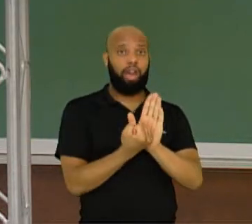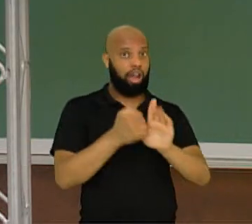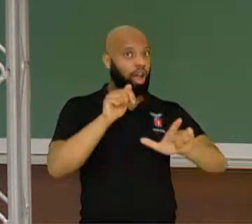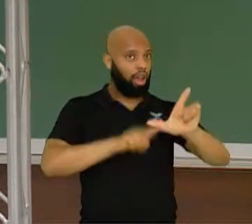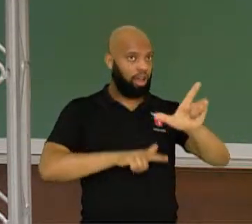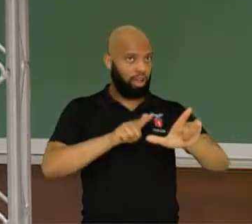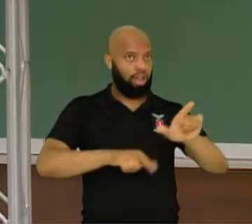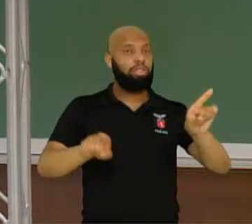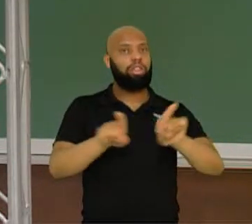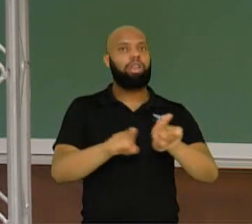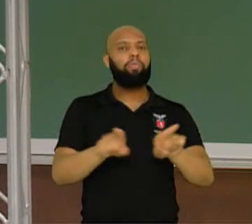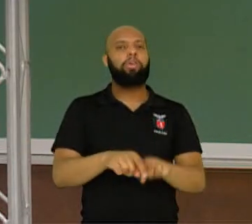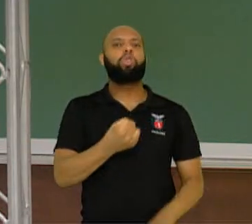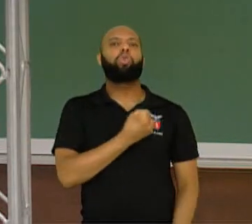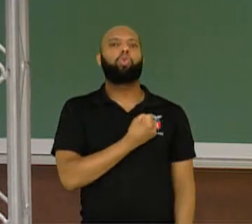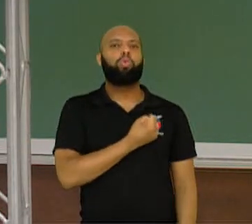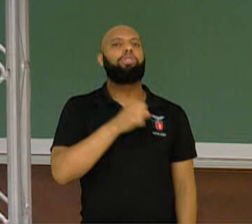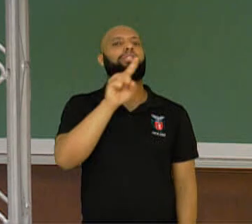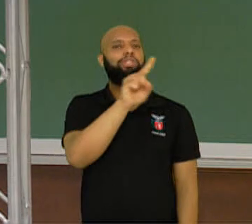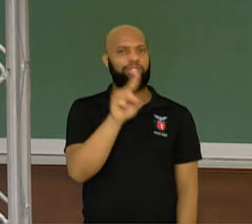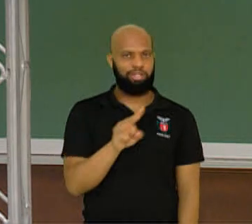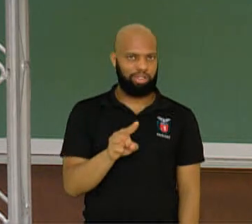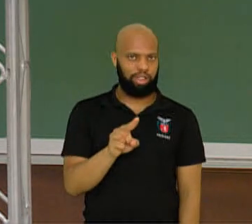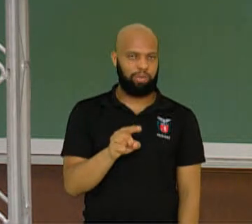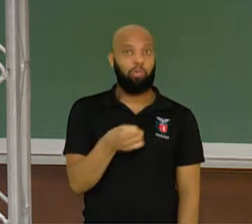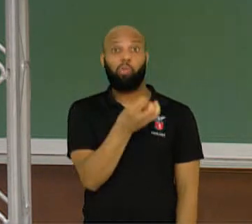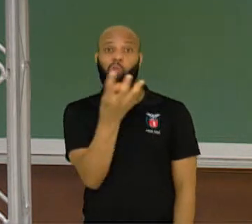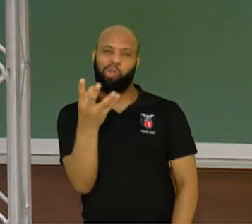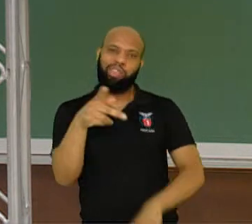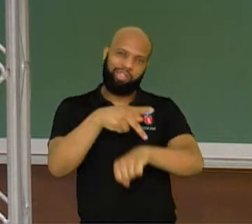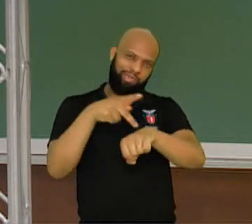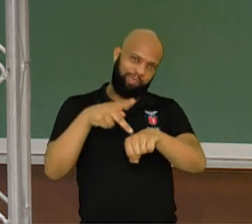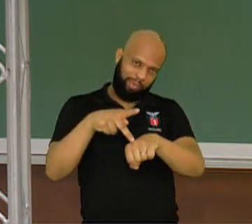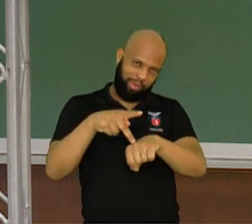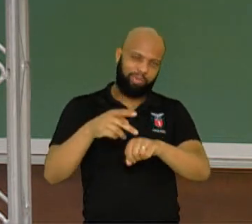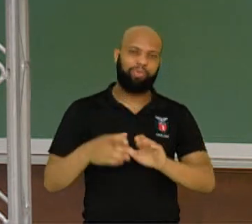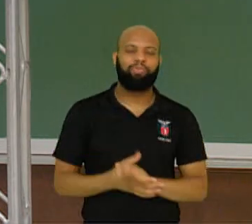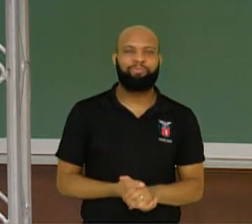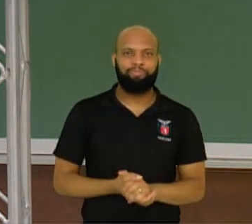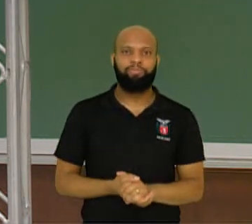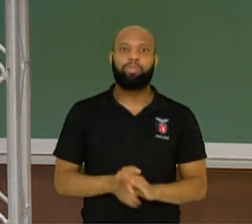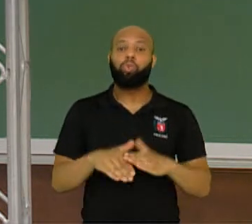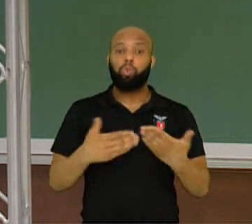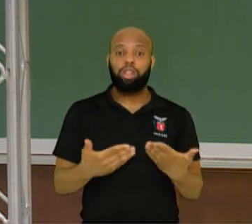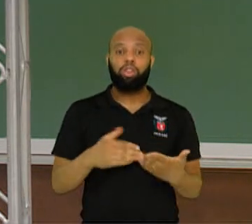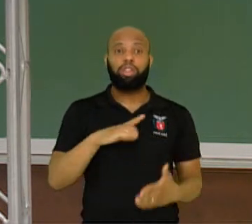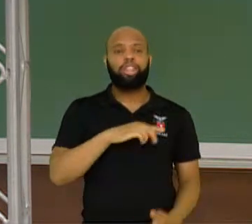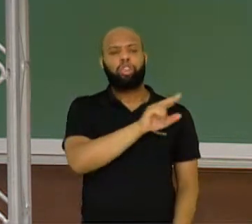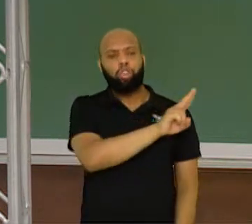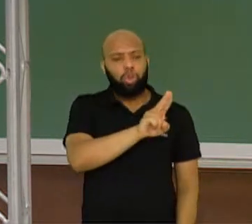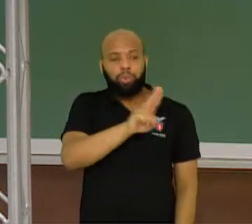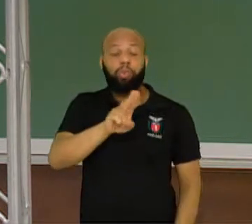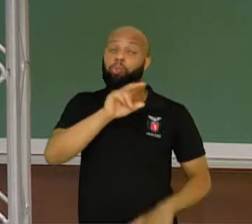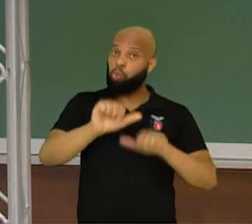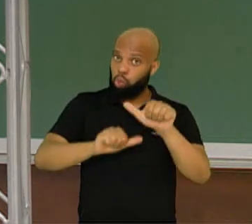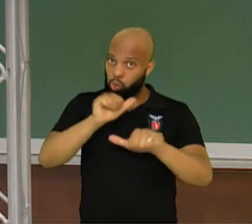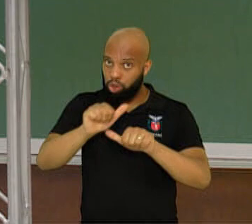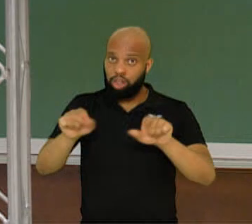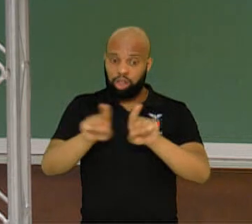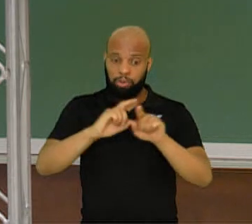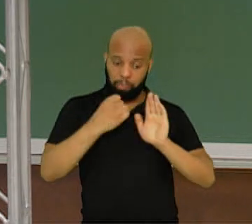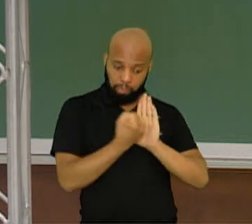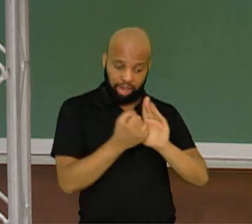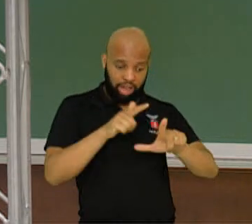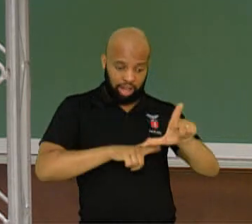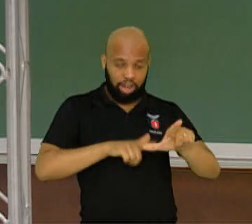do elemento e o seu número atômico ou a quantidade de prótons. Claro que cada nome vai mudar, cada símbolo